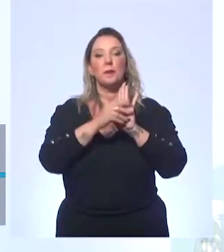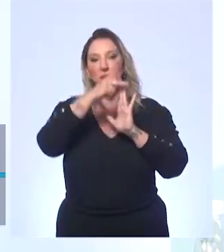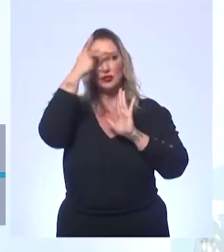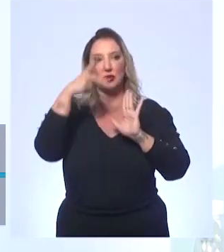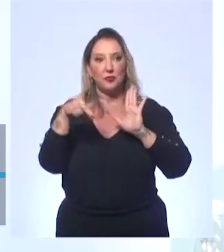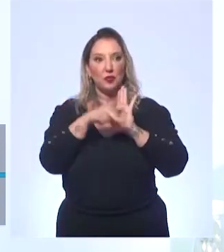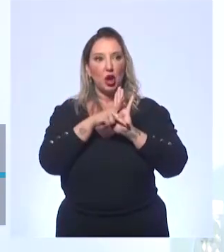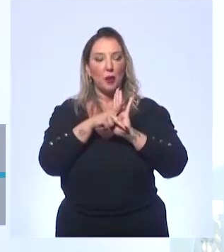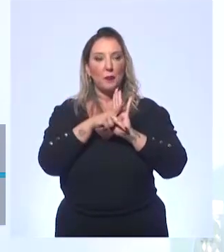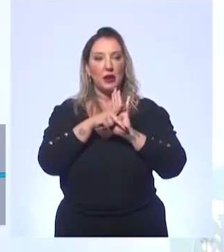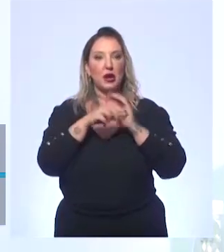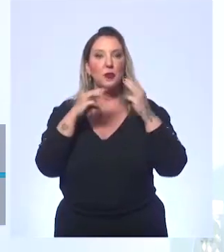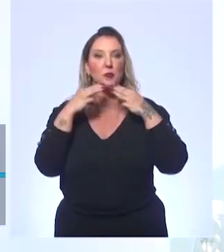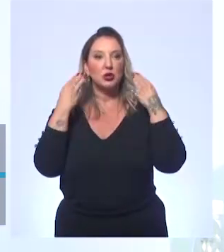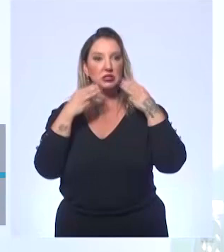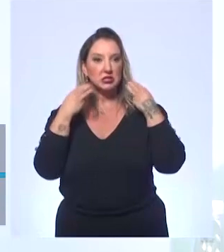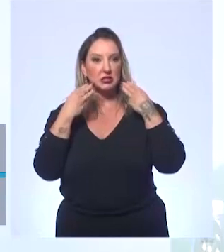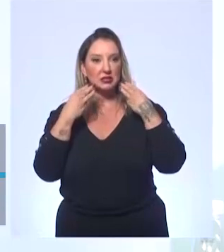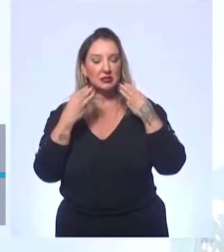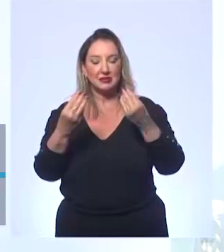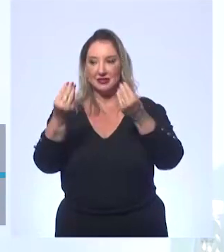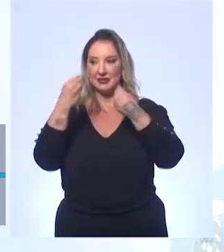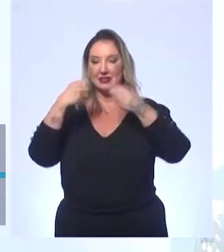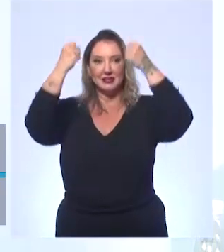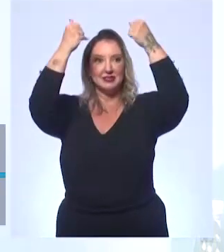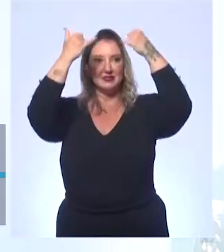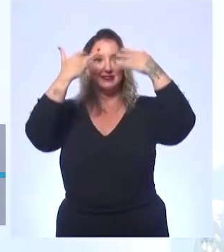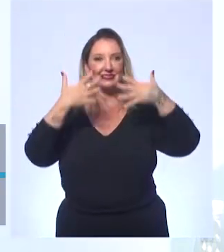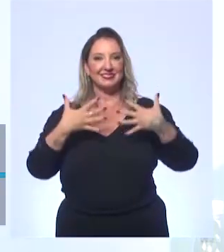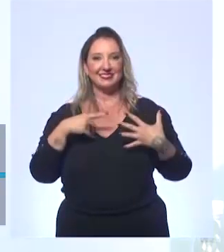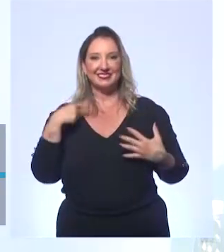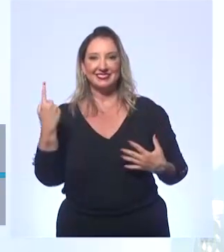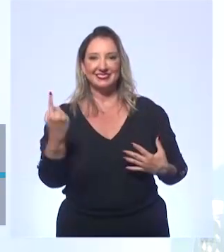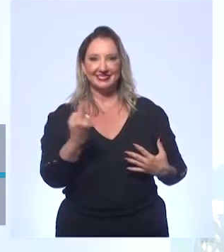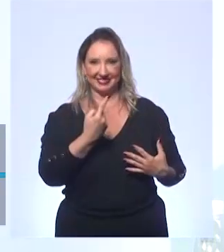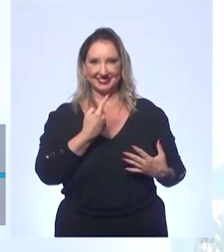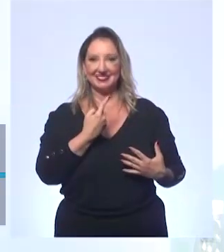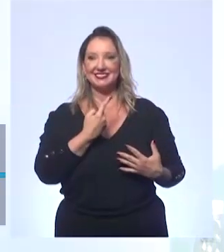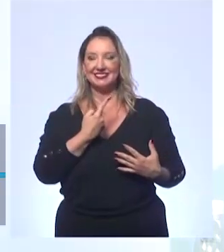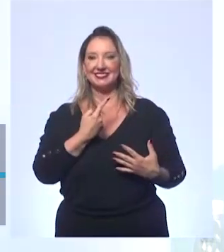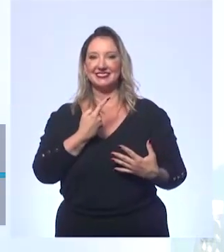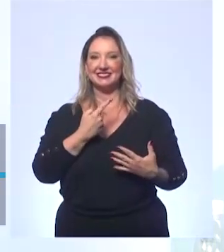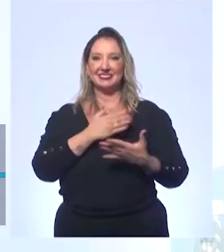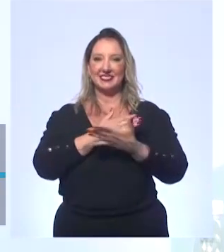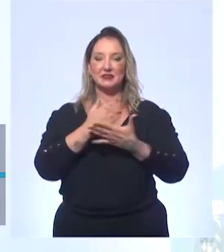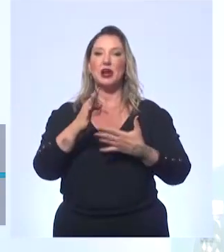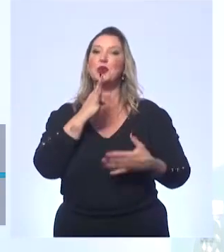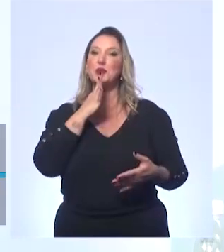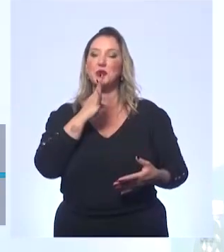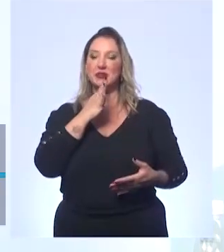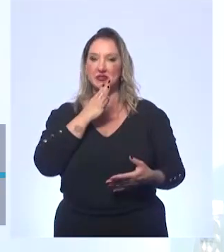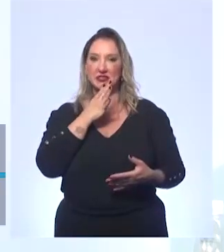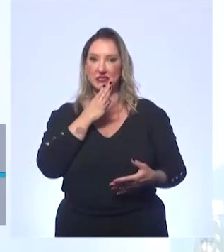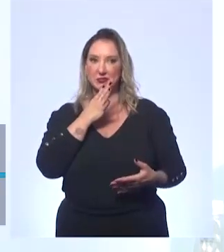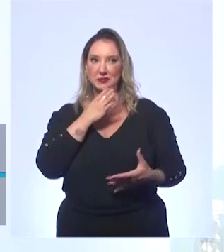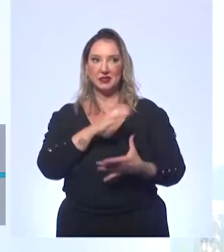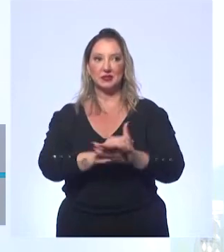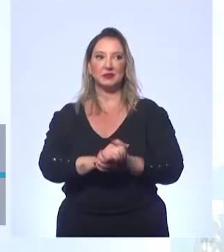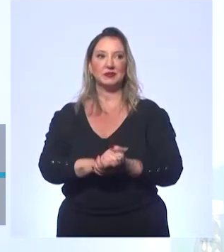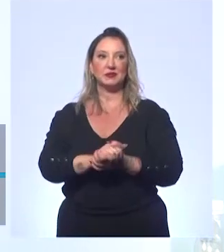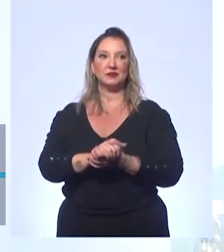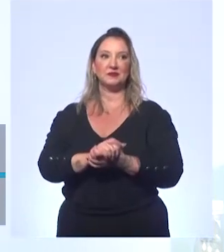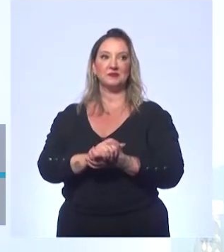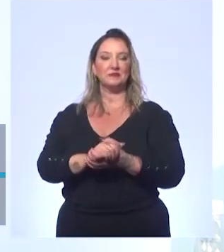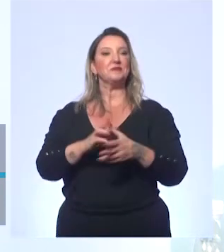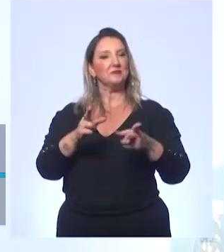moçambicana, né, para trazer aqui uma lucidez, trazer essas luzes a partir do conhecimento,